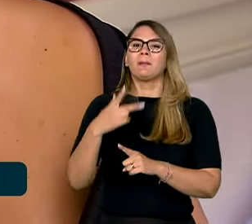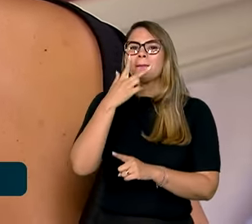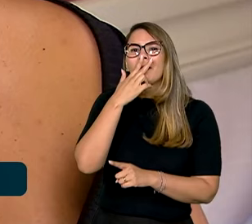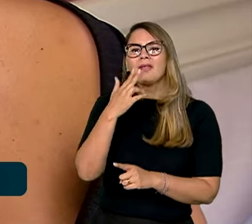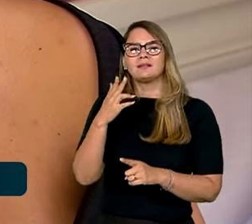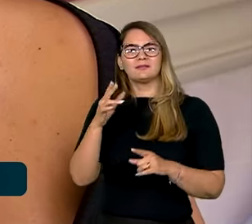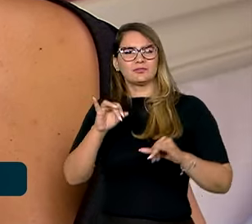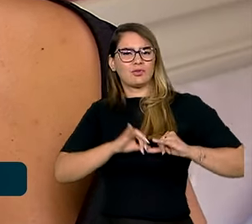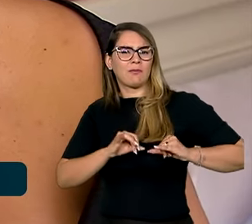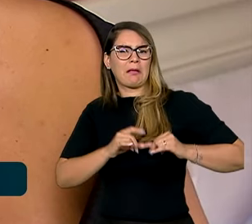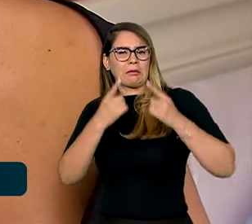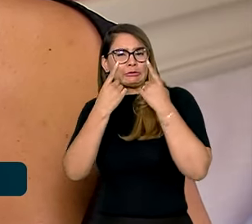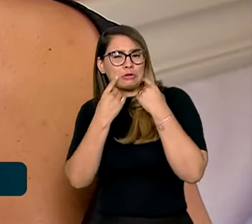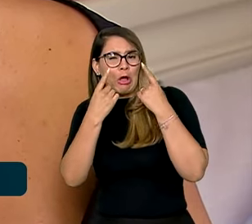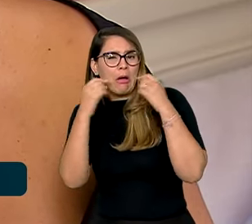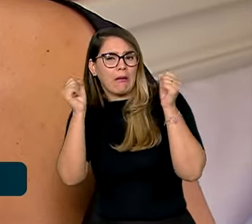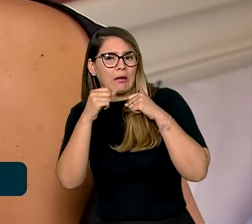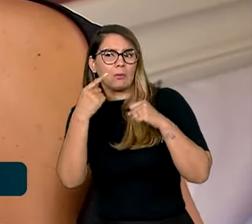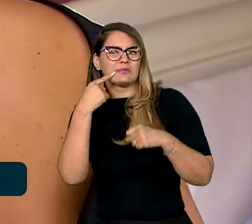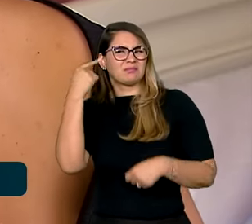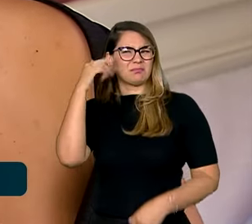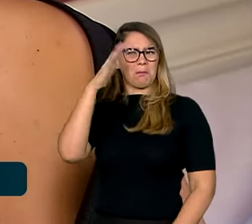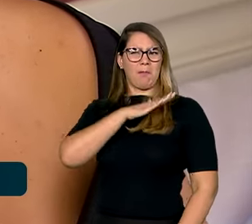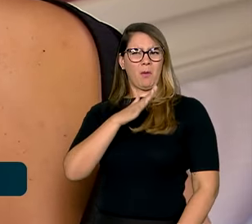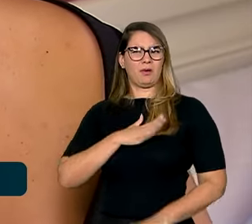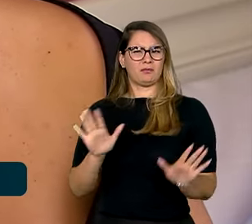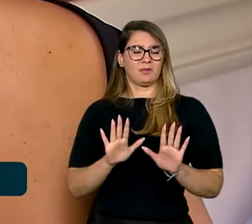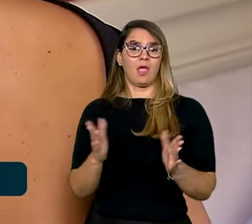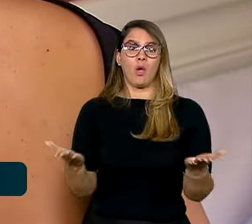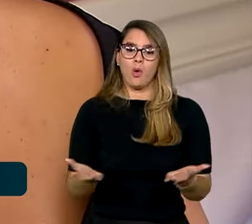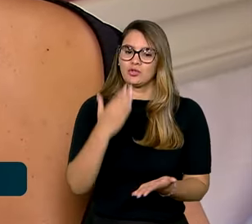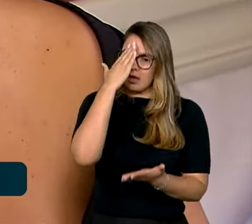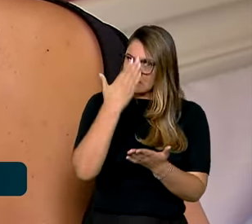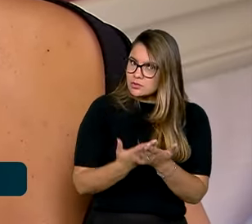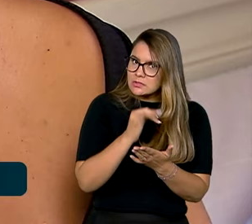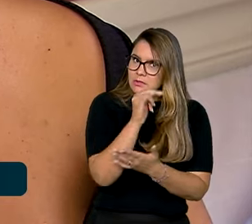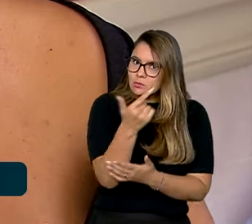muitas feridas, me fazia chorar muito, eu achava que aquilo me fazia mal. Mas hoje eu acredito que se não fossem os